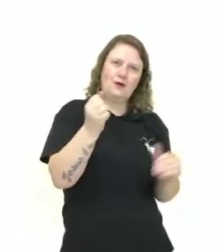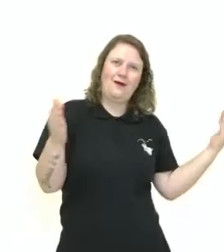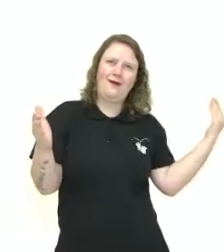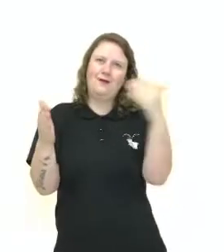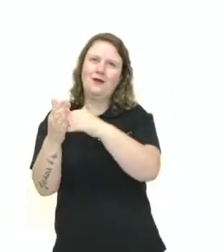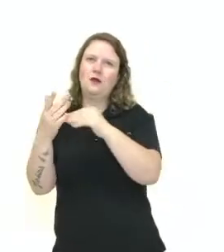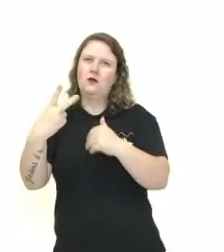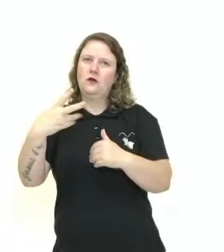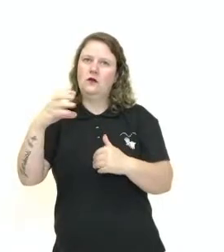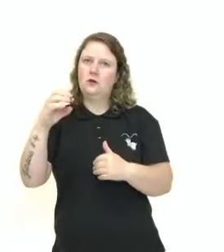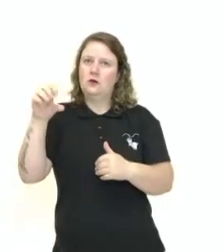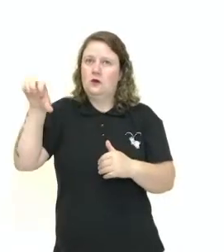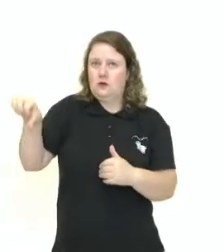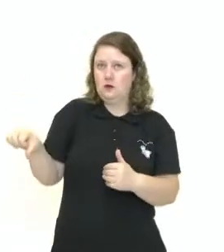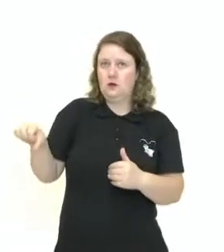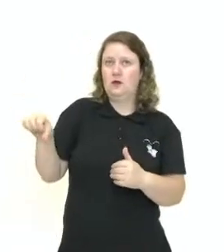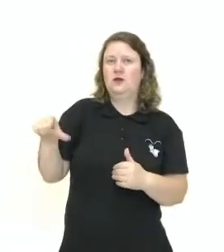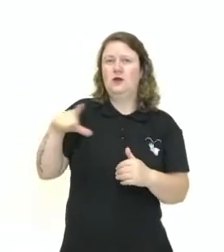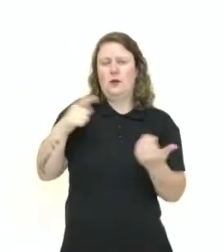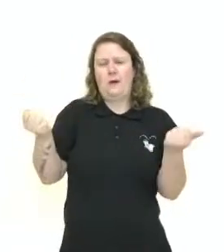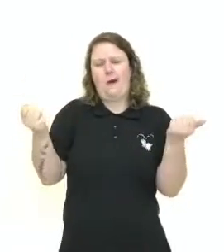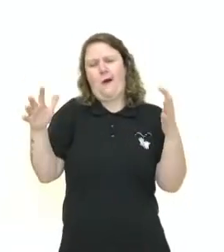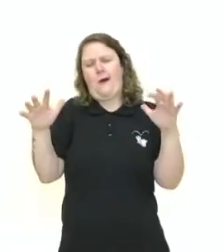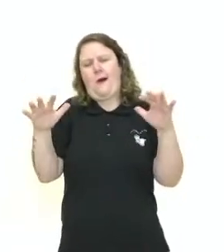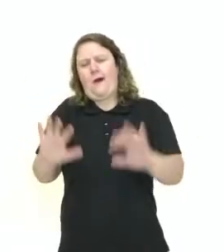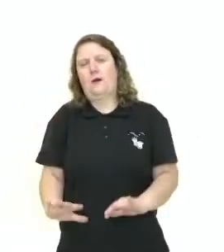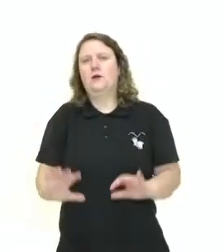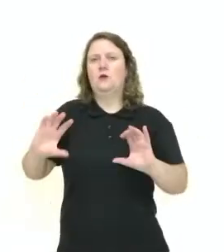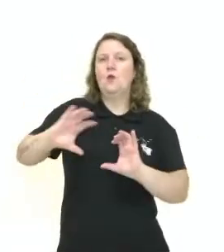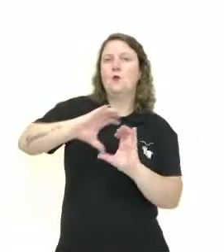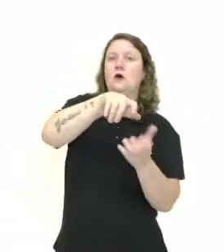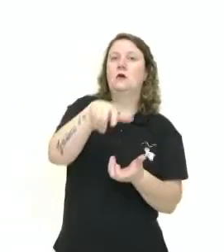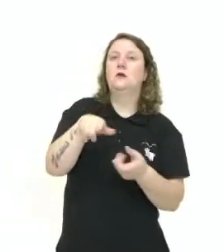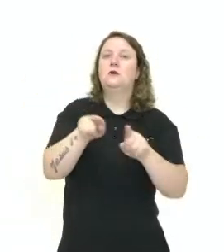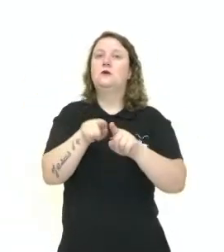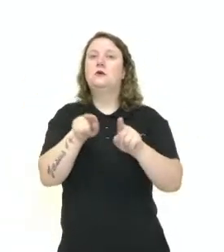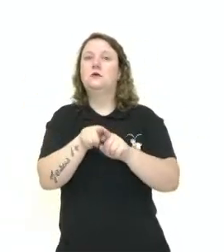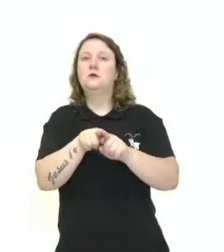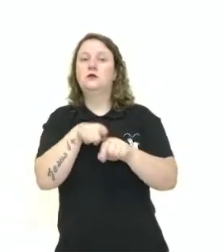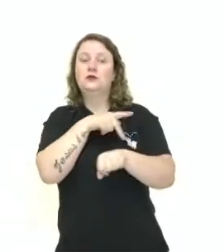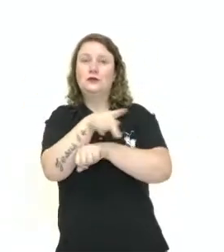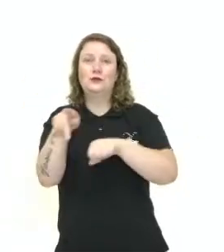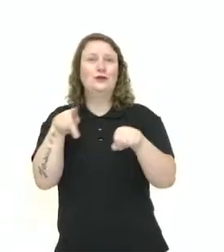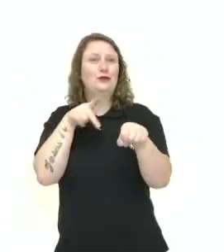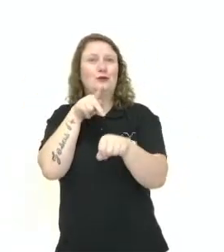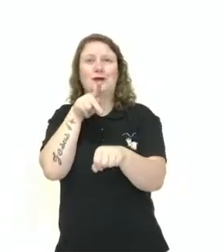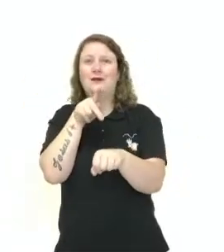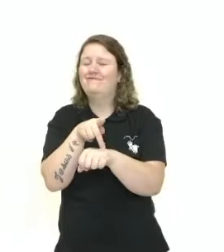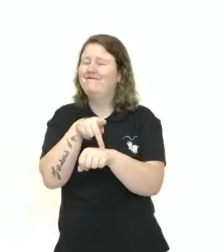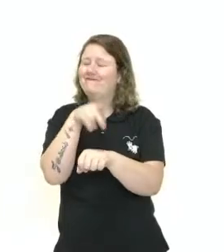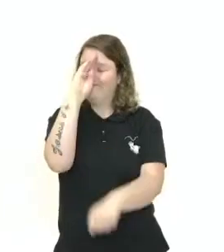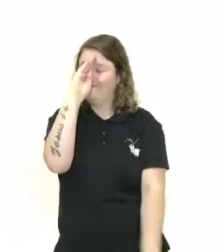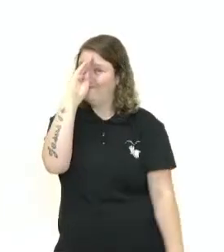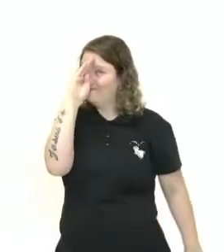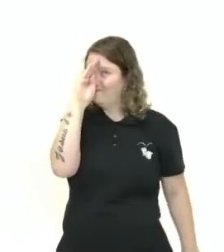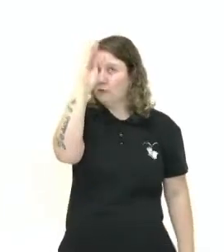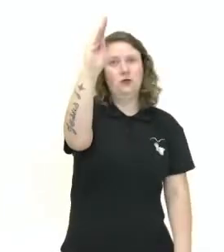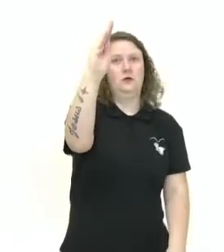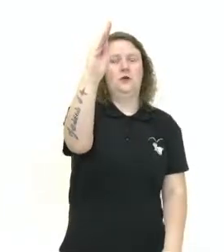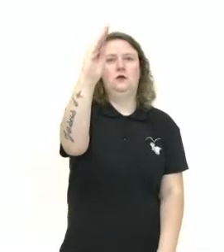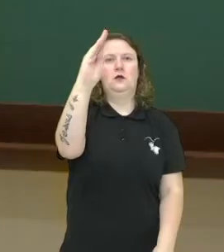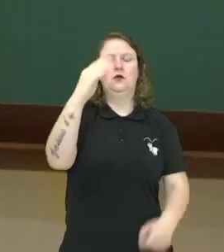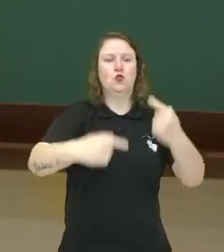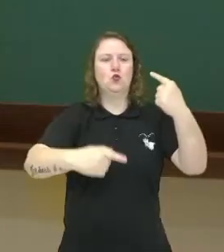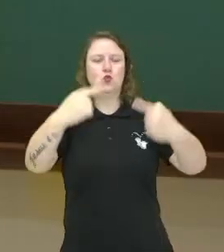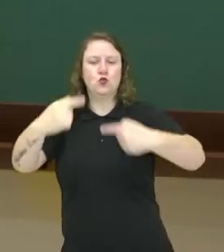2009, frente à crise econômica mundial, a presença desses países tornou-se indispensável em todas as